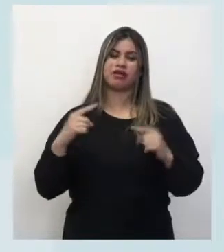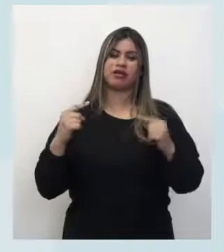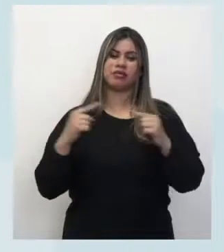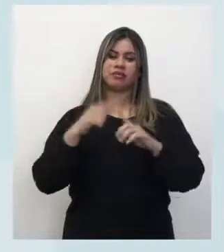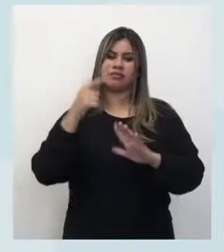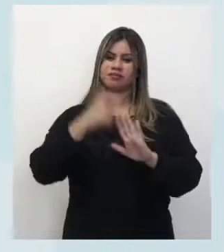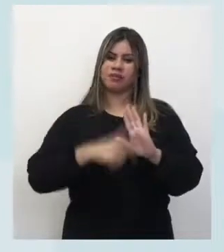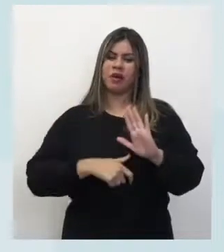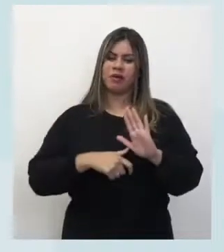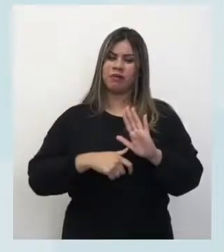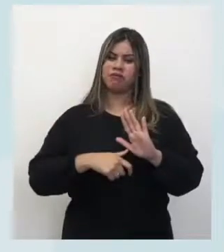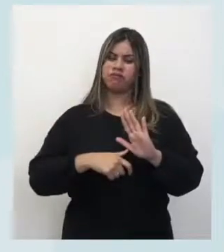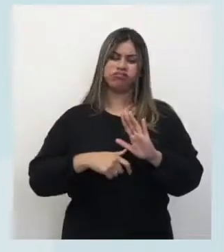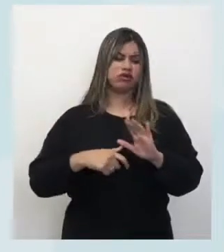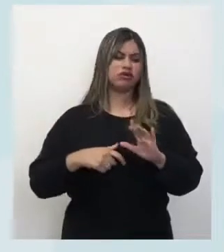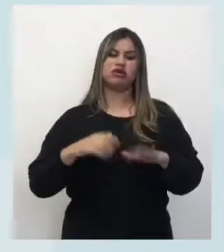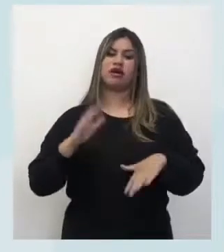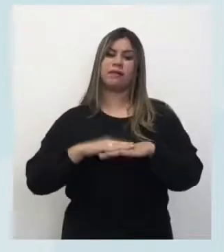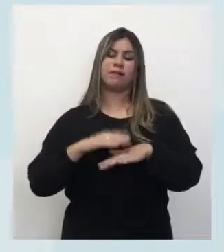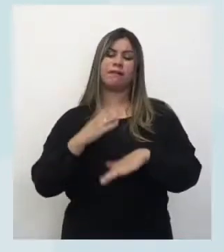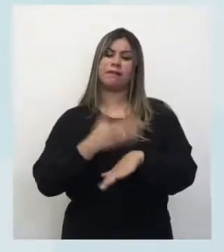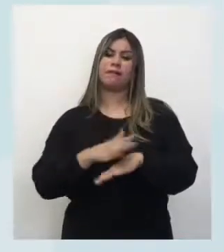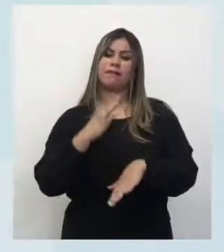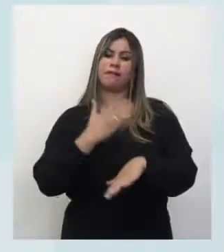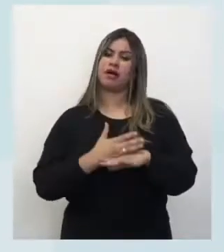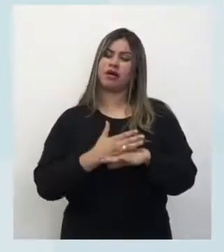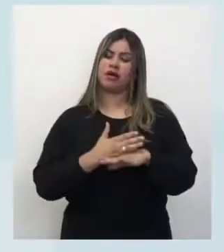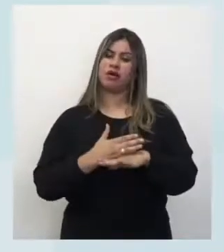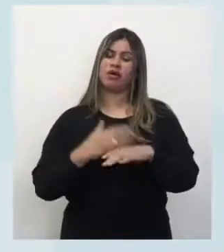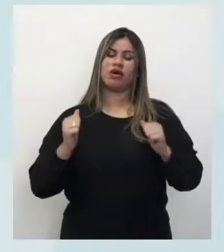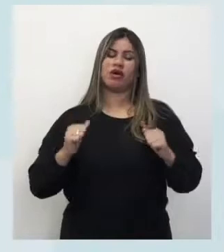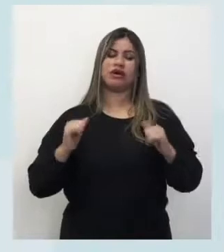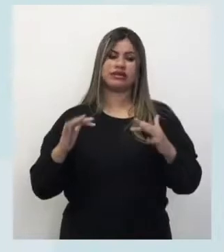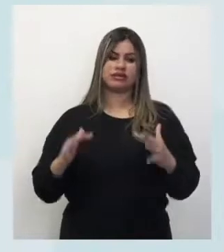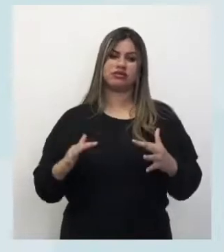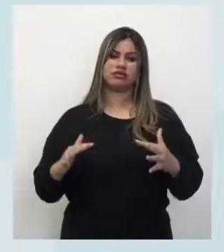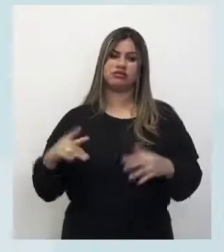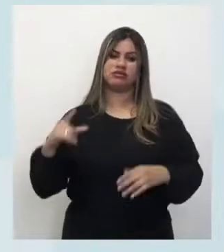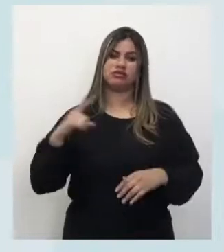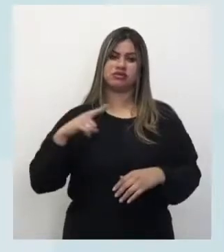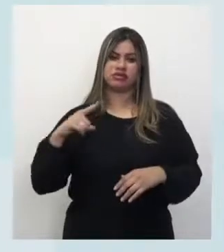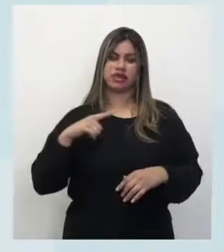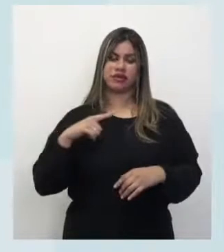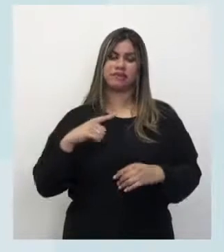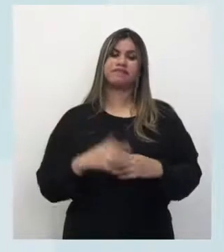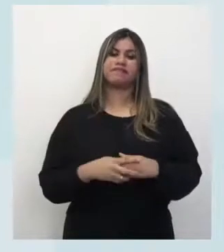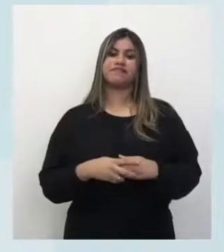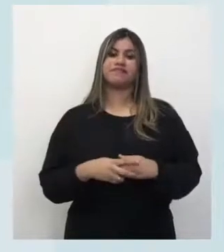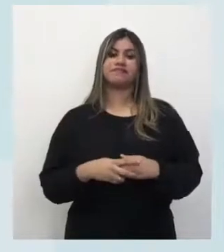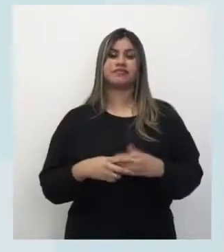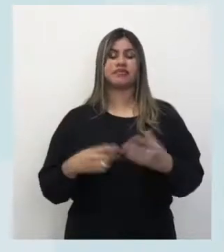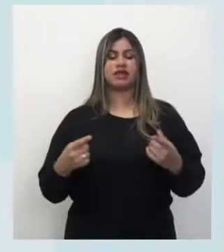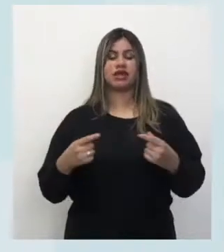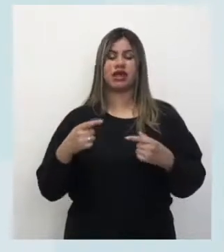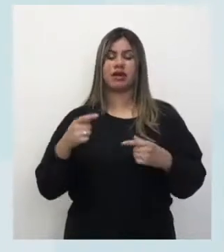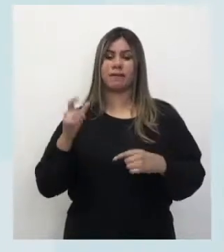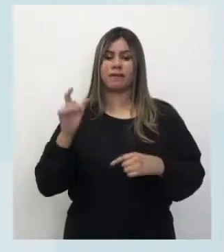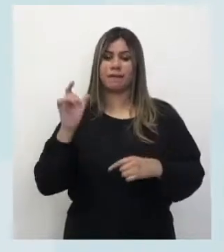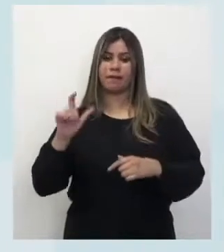não é o discurso. É a prática, são as ações e a ligação dessas ações às